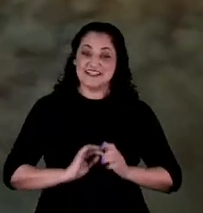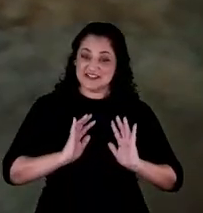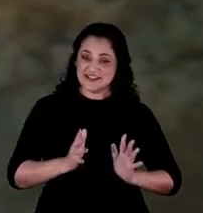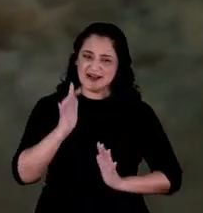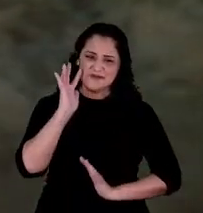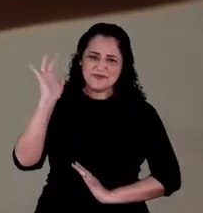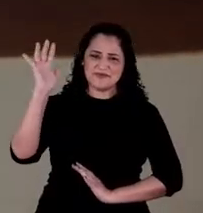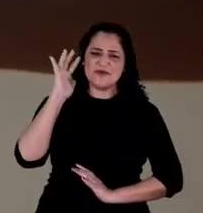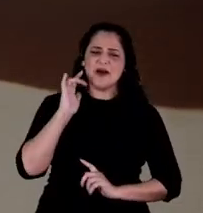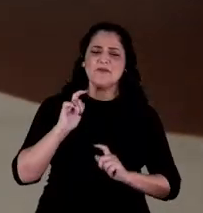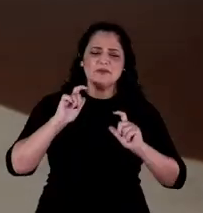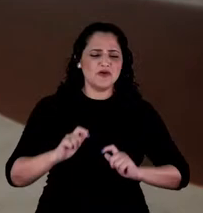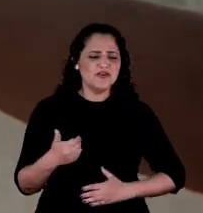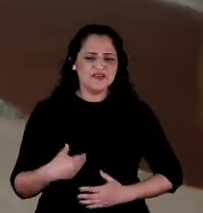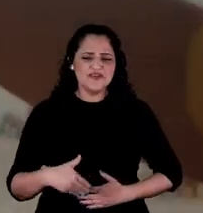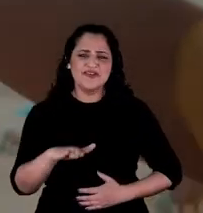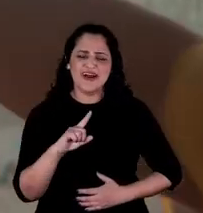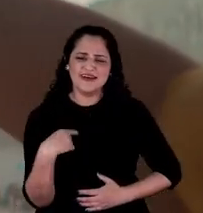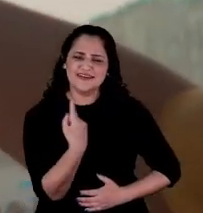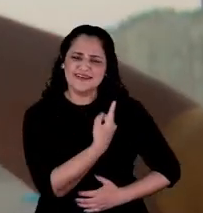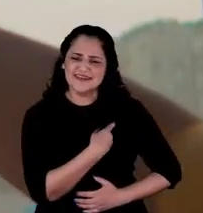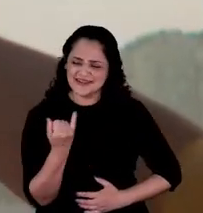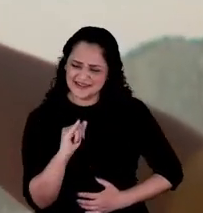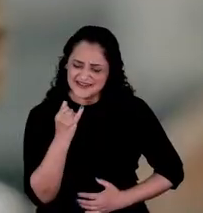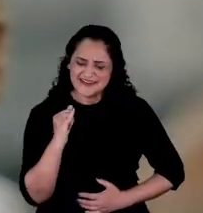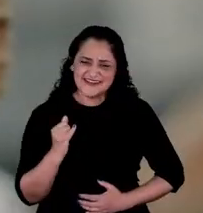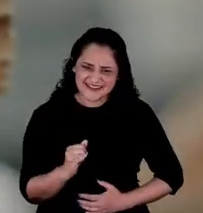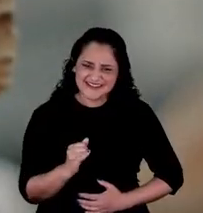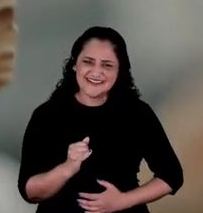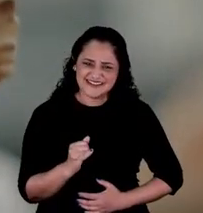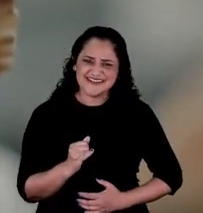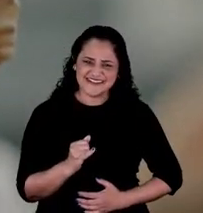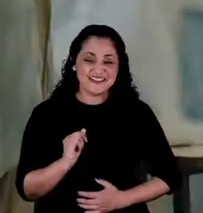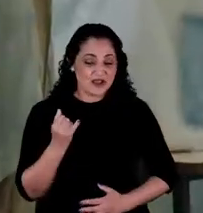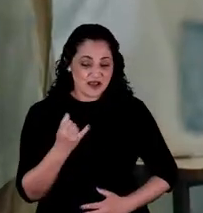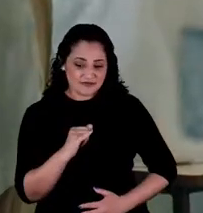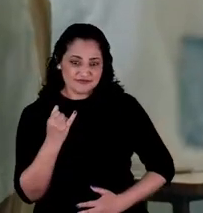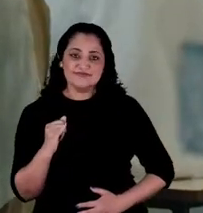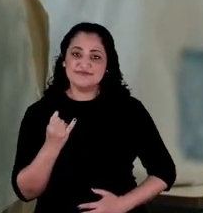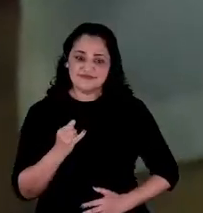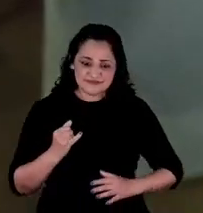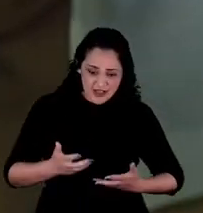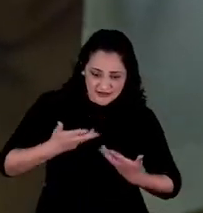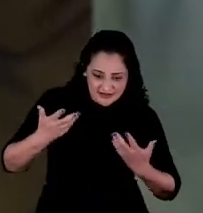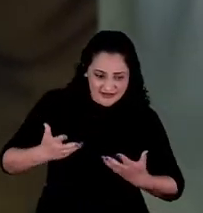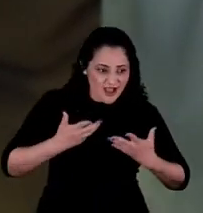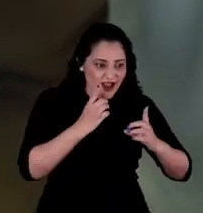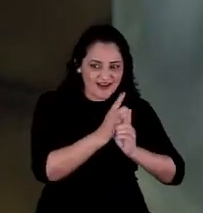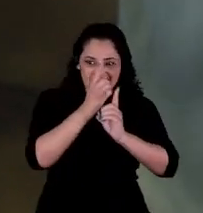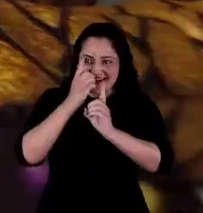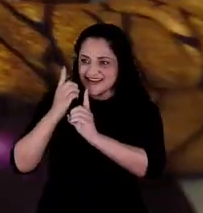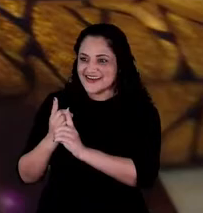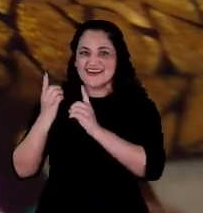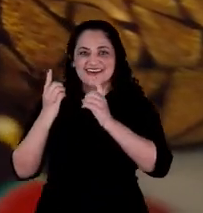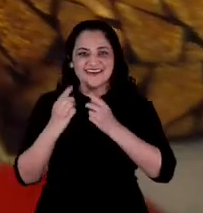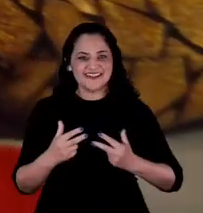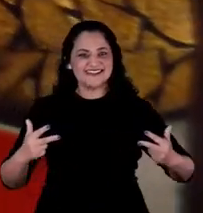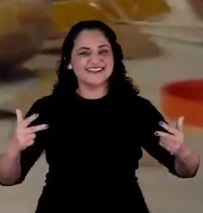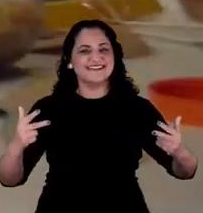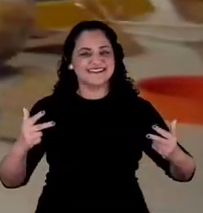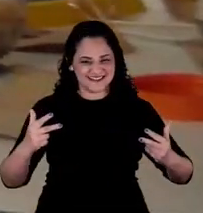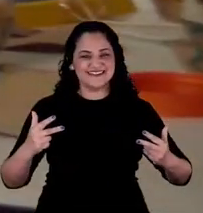já parou para pensar Para onde vai a nossa energia a nossa energia incentiva descobertas